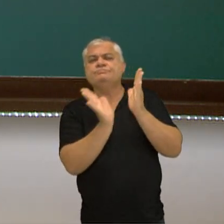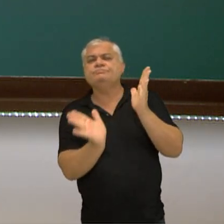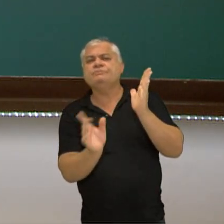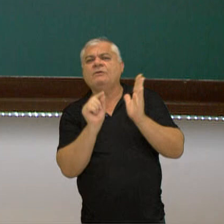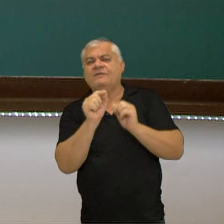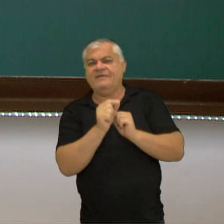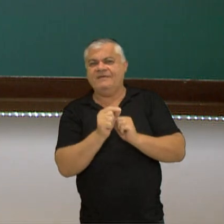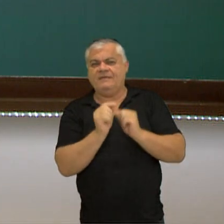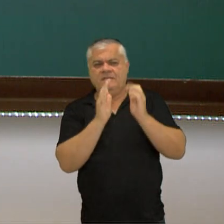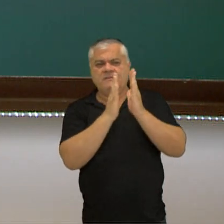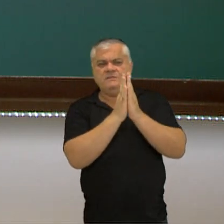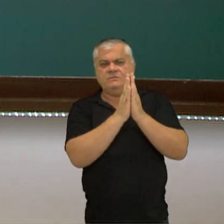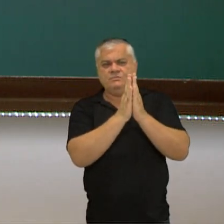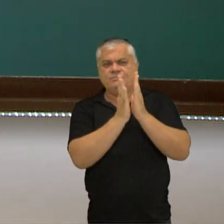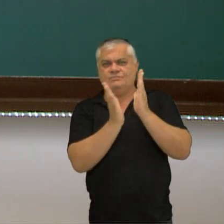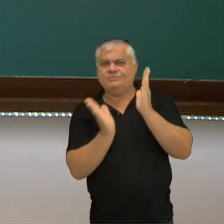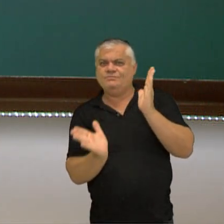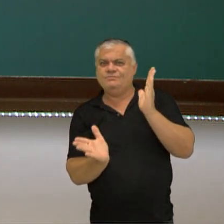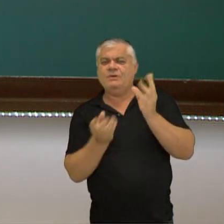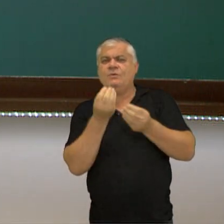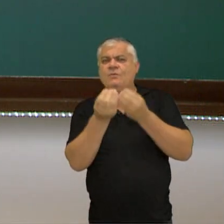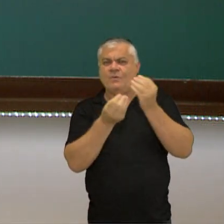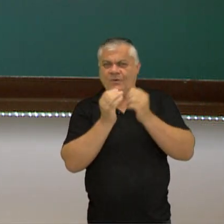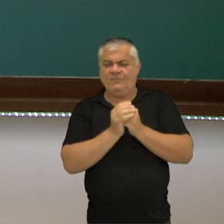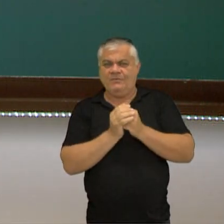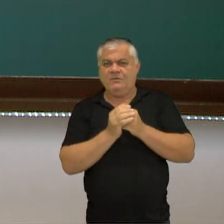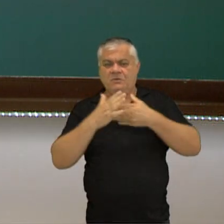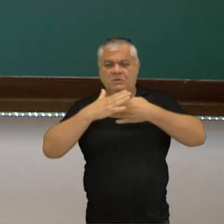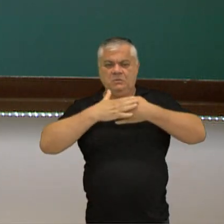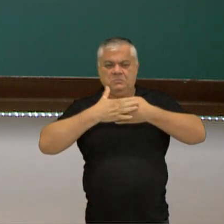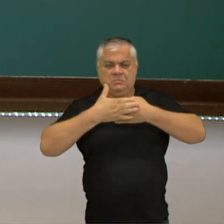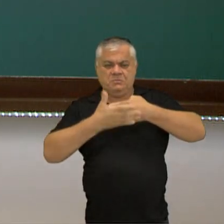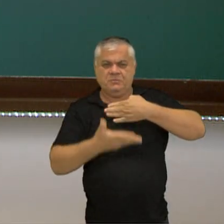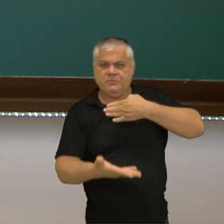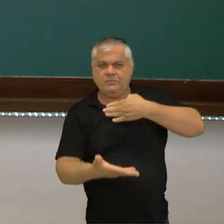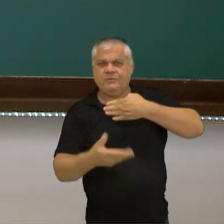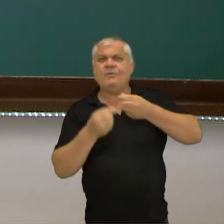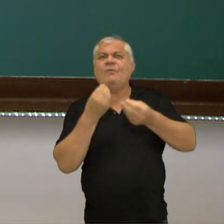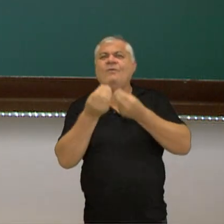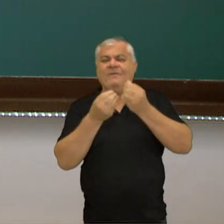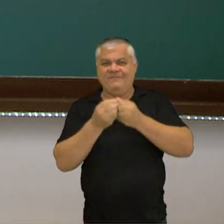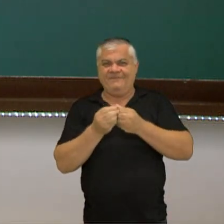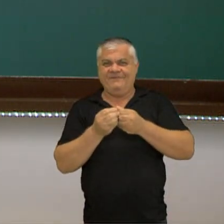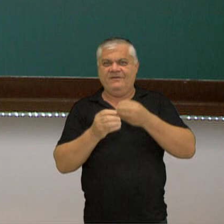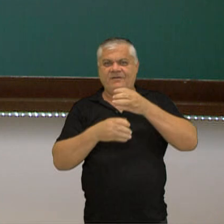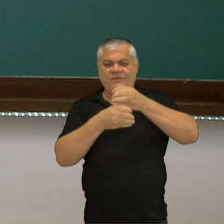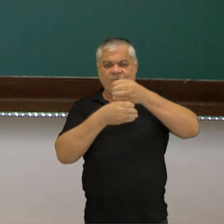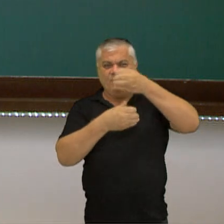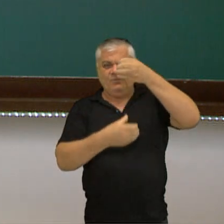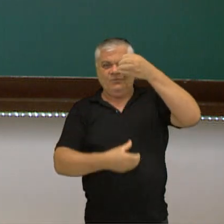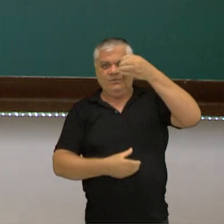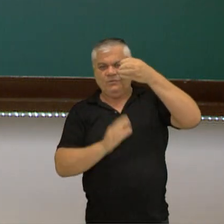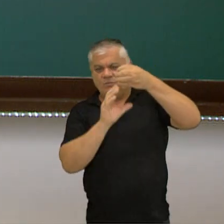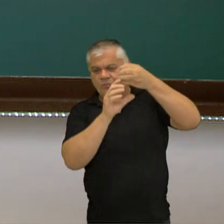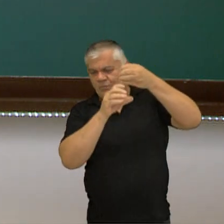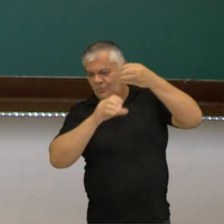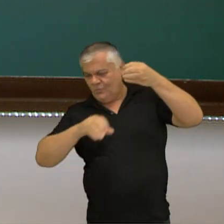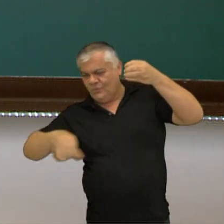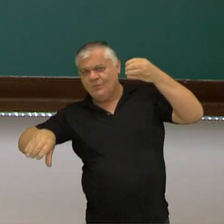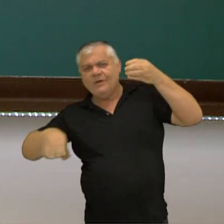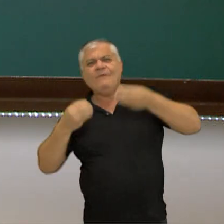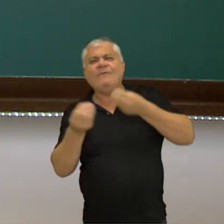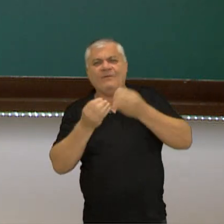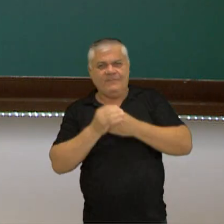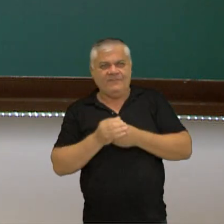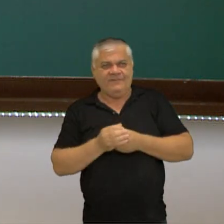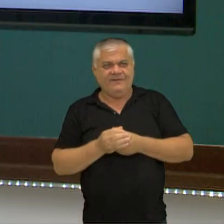ideia do cilindro, tanto inclinado quanto o cilindro oblíquo, quanto o cilindro reto, e ver quais são as possíveis sombras. Será que